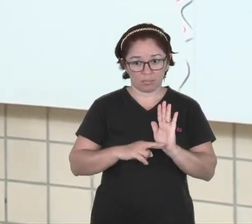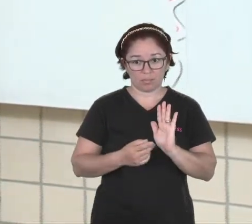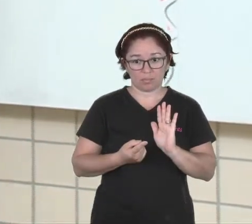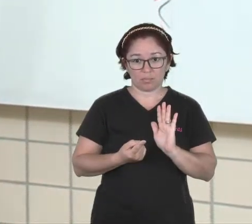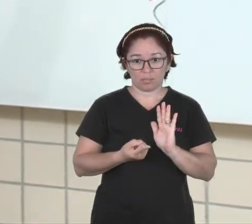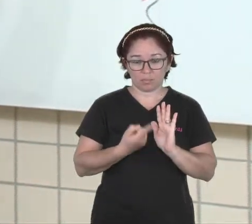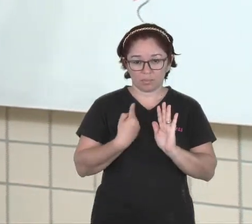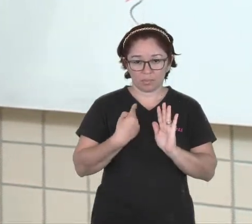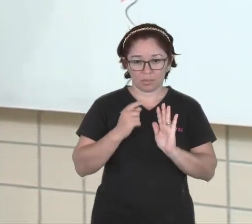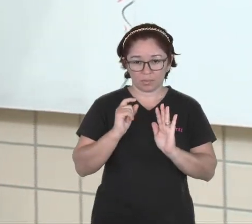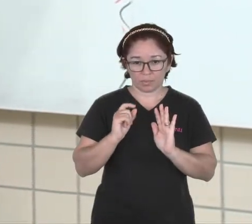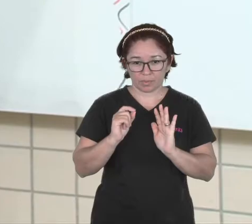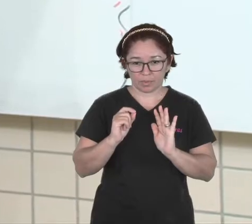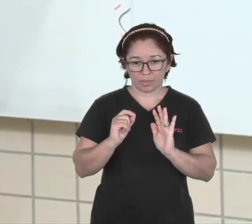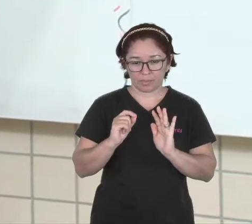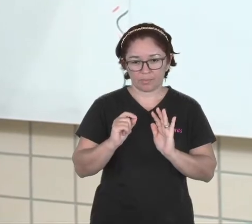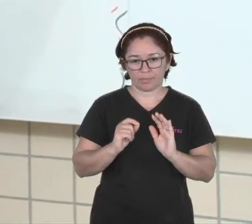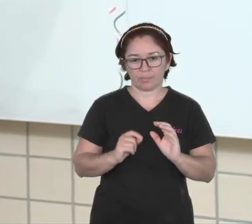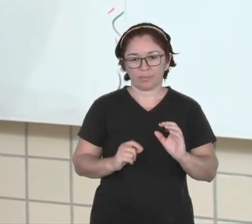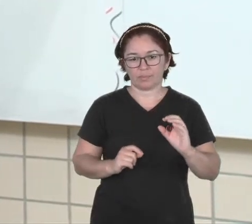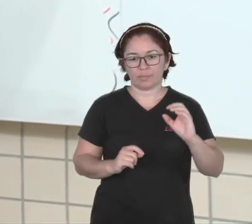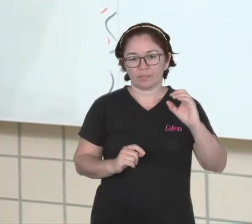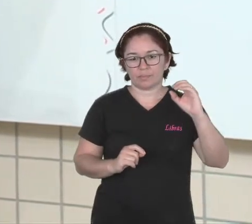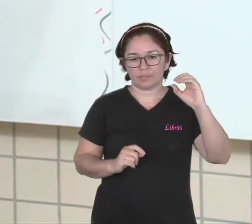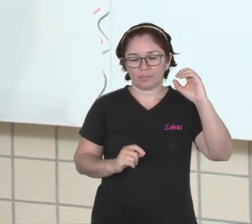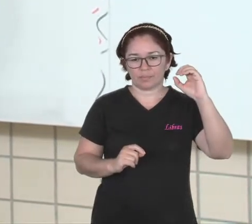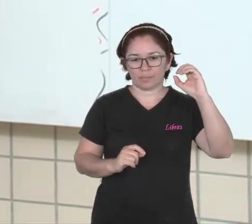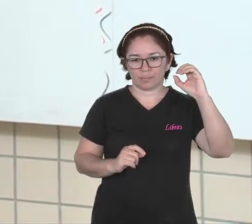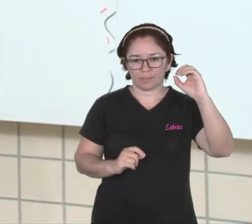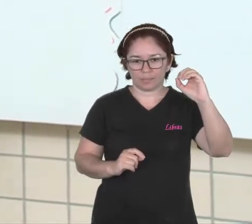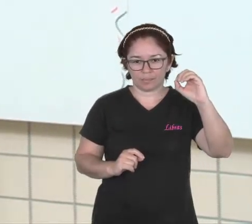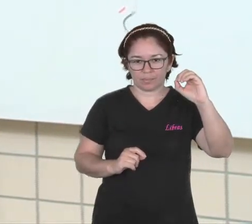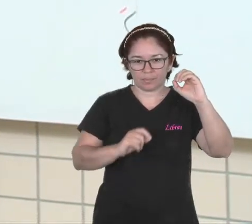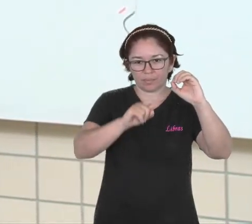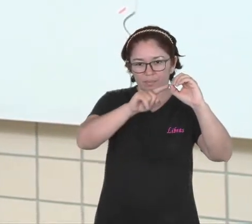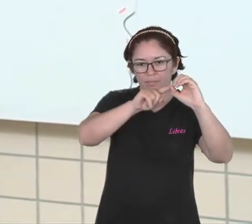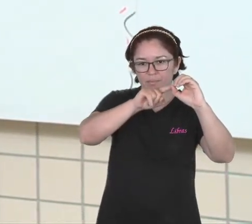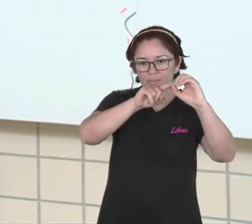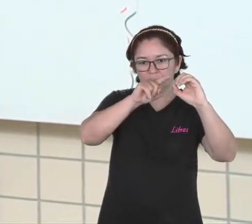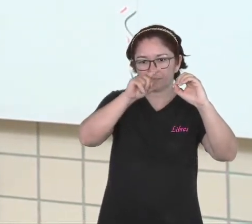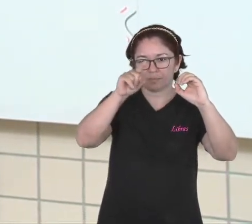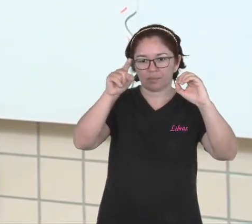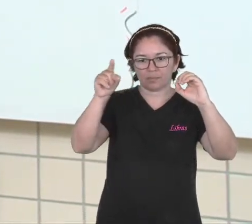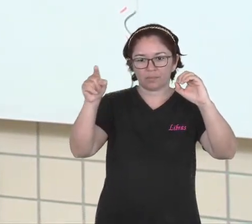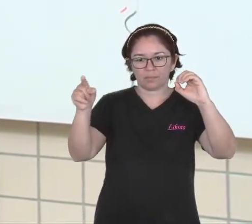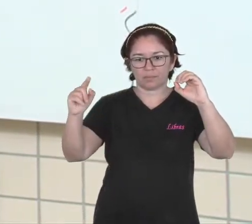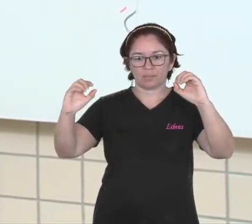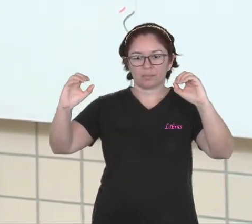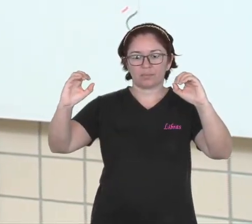0 e vai entregar para o 0. Então eu vou fazer essa relação.